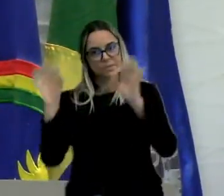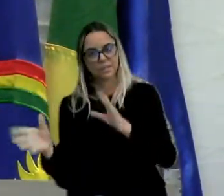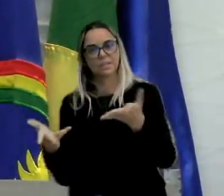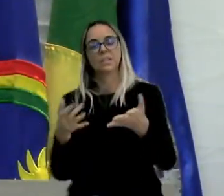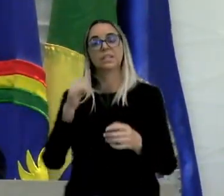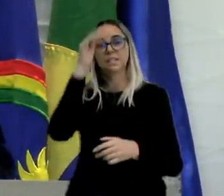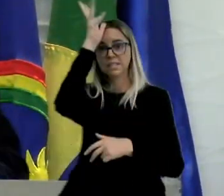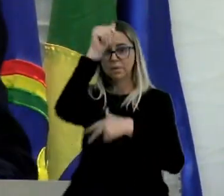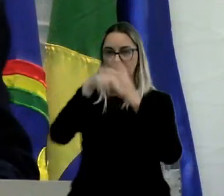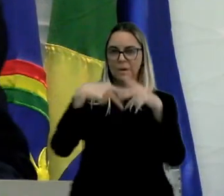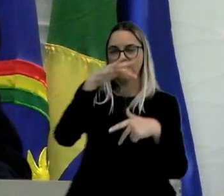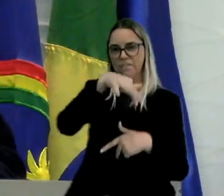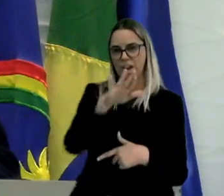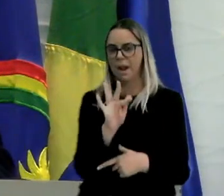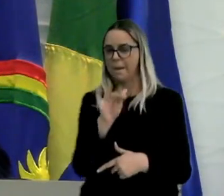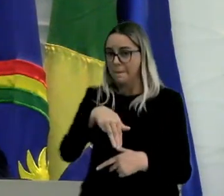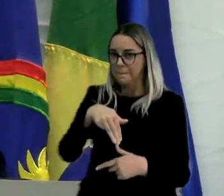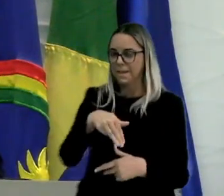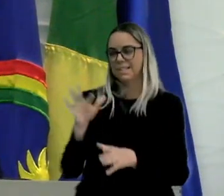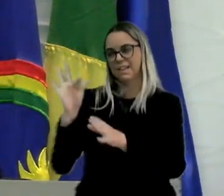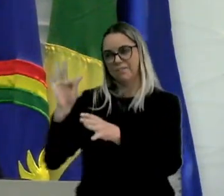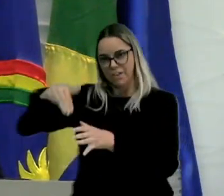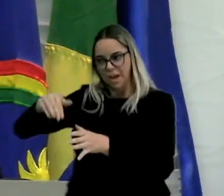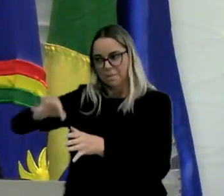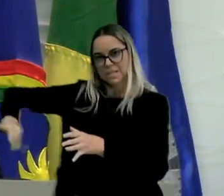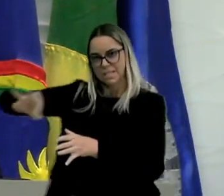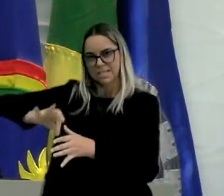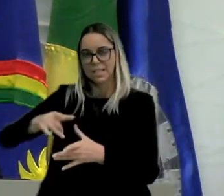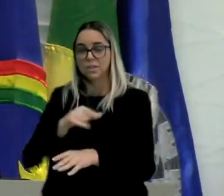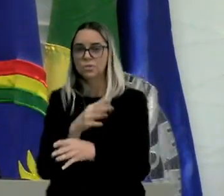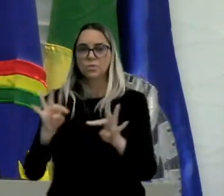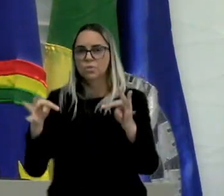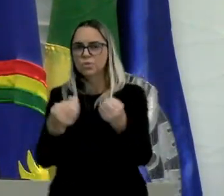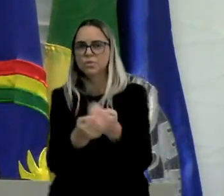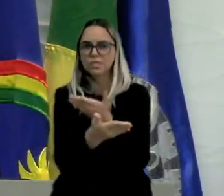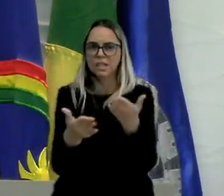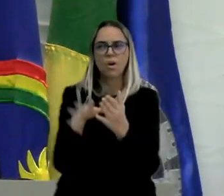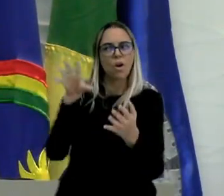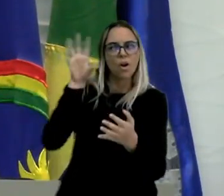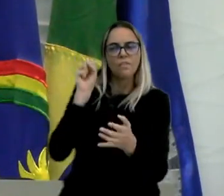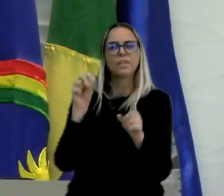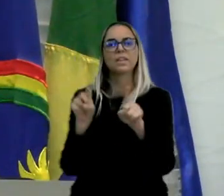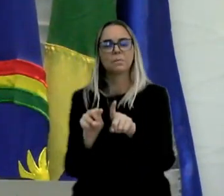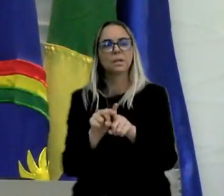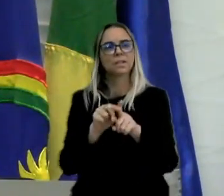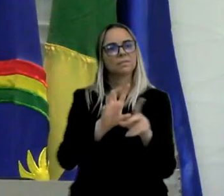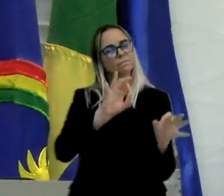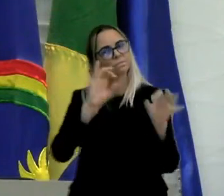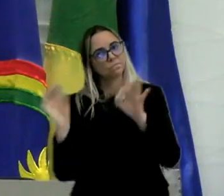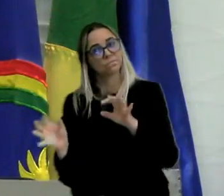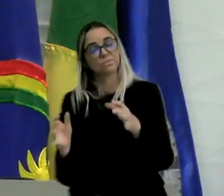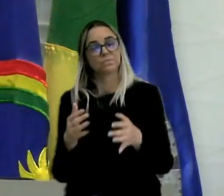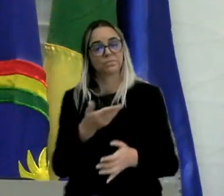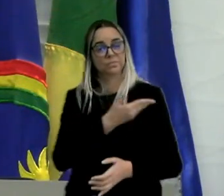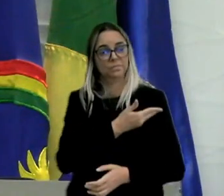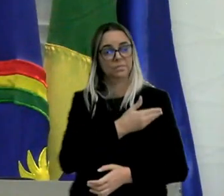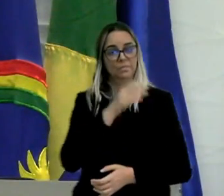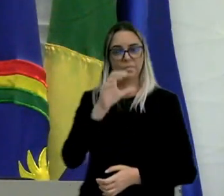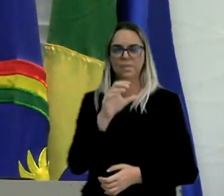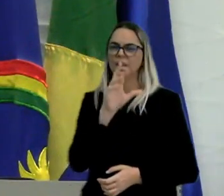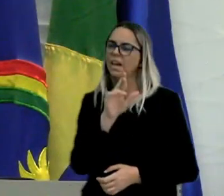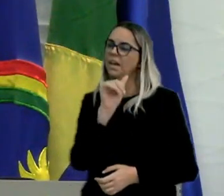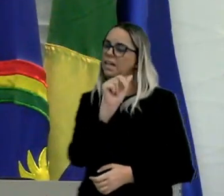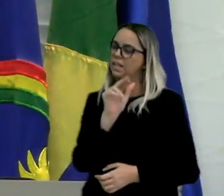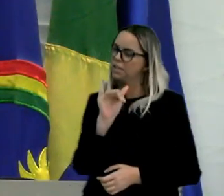FM enfim a todos que nos escutam pessoal presente quero mandar um abraço meu amigo compadre Comin lá da Vila do